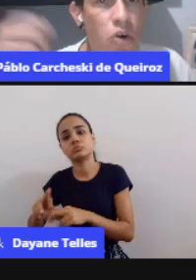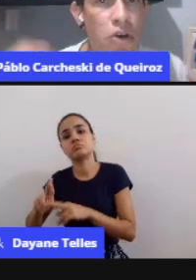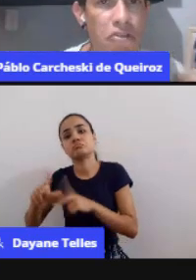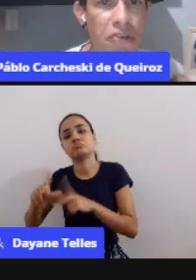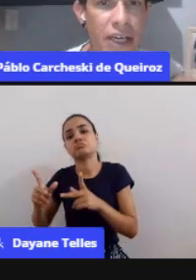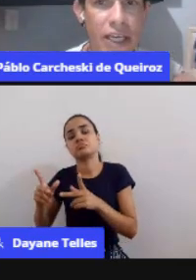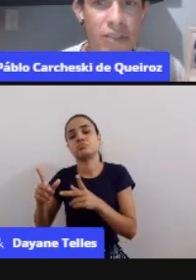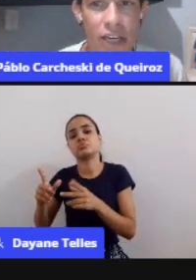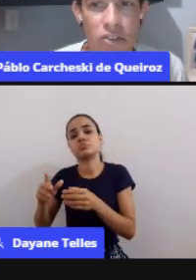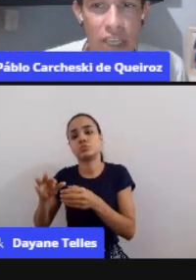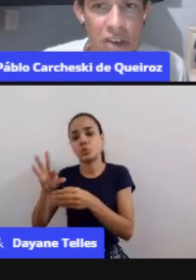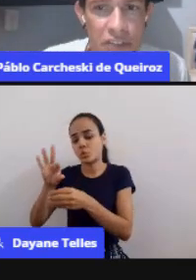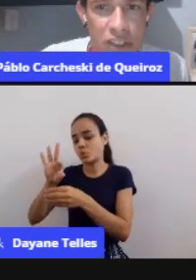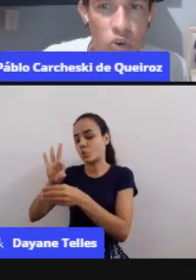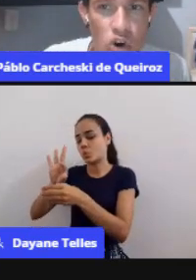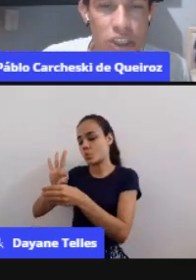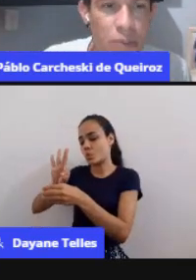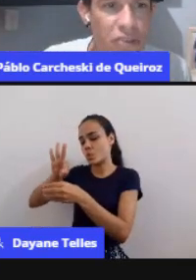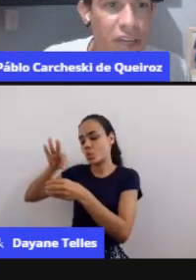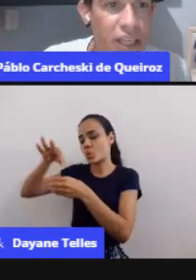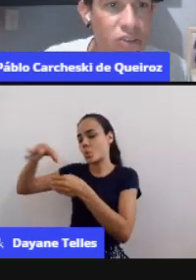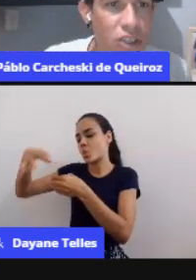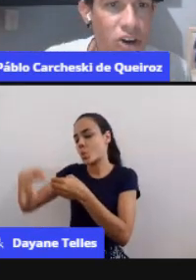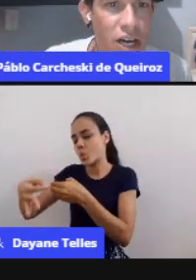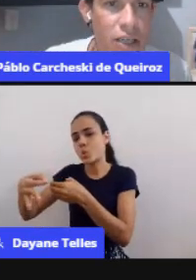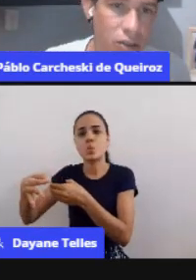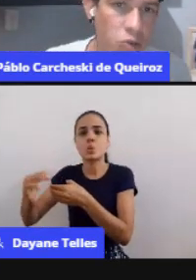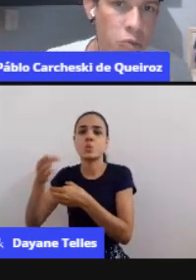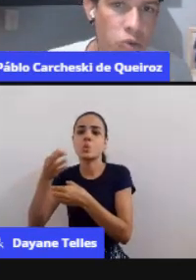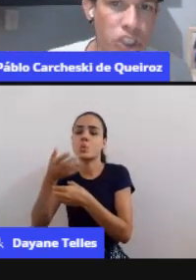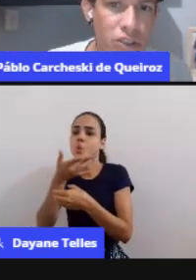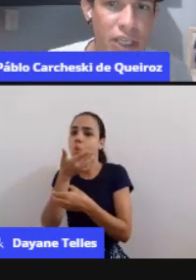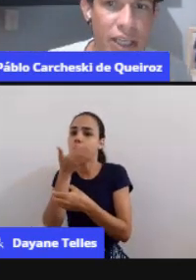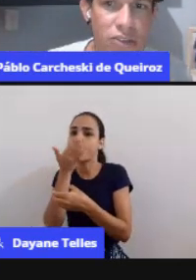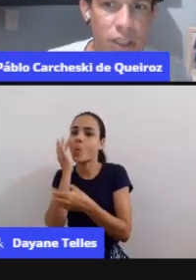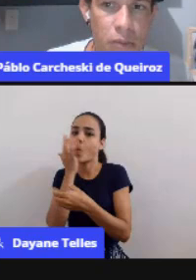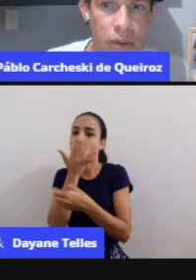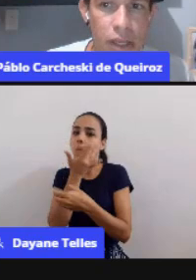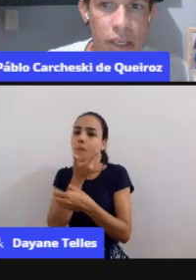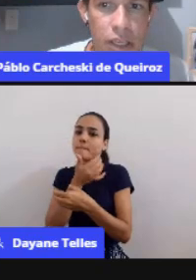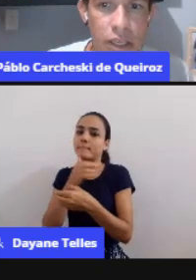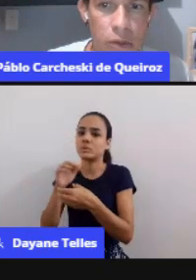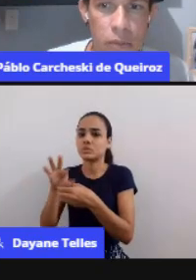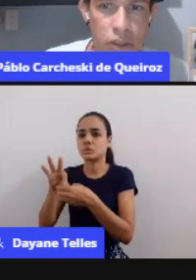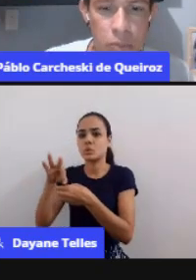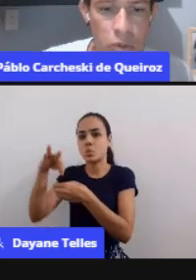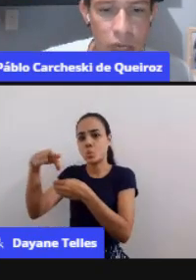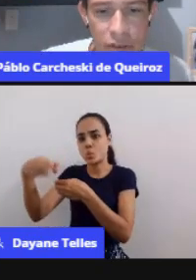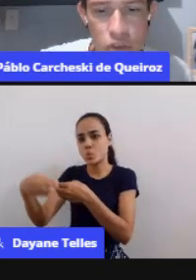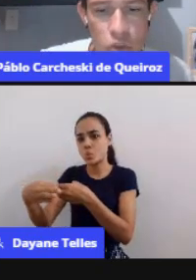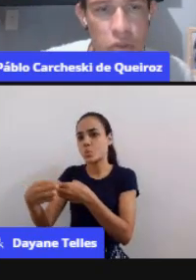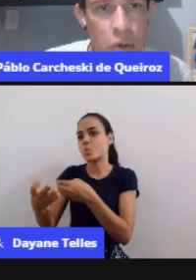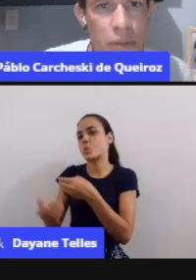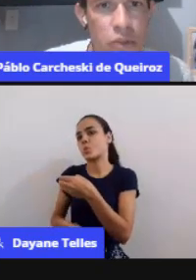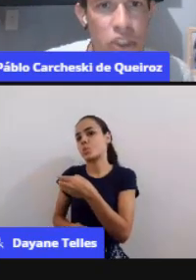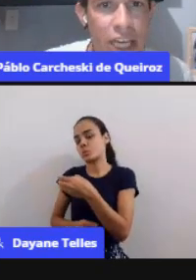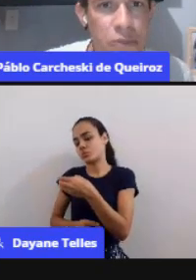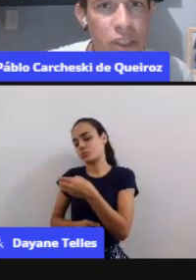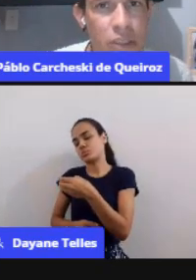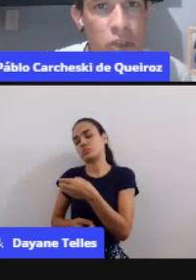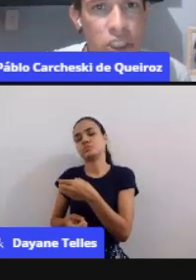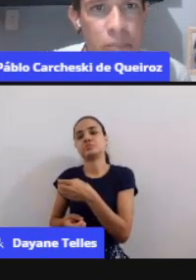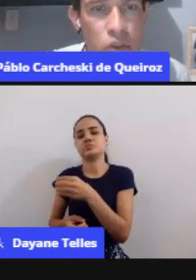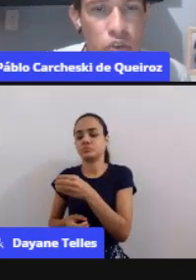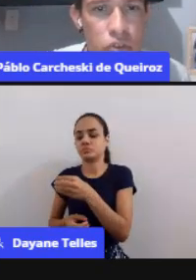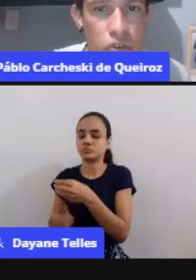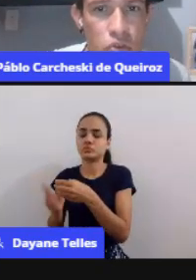Então, como que eu faria isso? Será que eu tenho que ficar fazendo conta para ver, né, toda hora? Um jeito seria isso, né? E, tipo, levar todo mundo para uma mesma unidade,